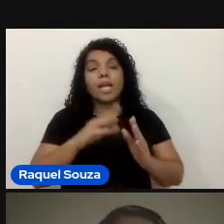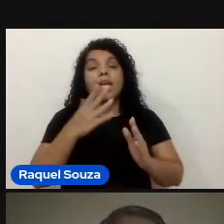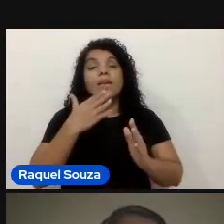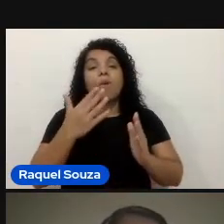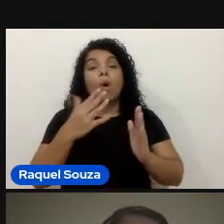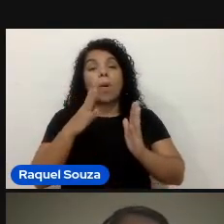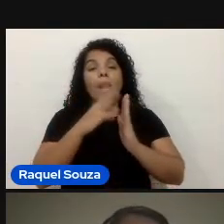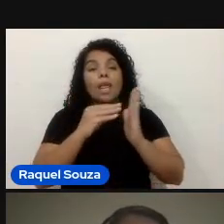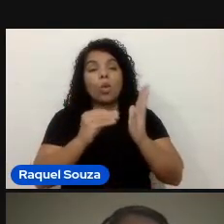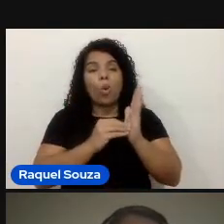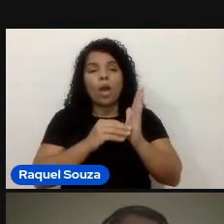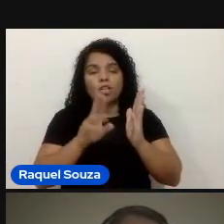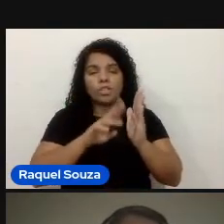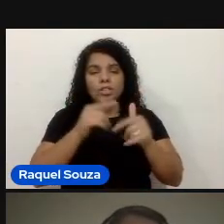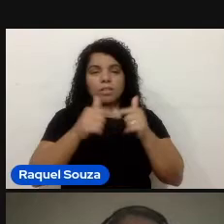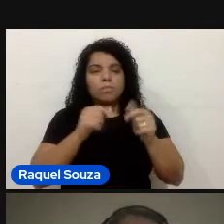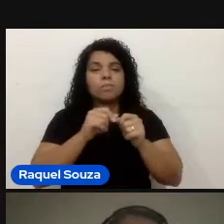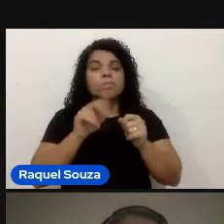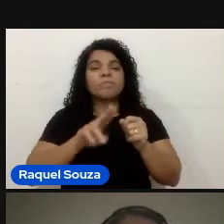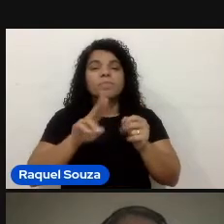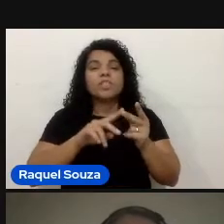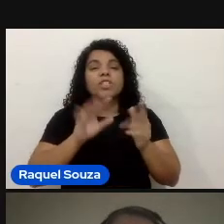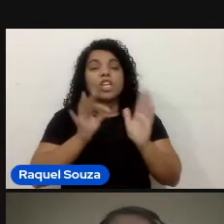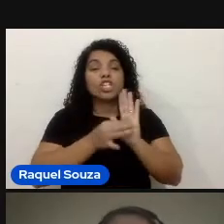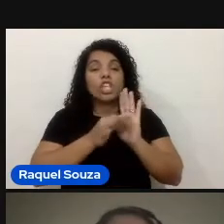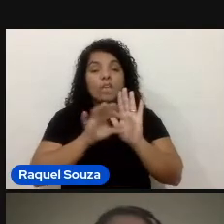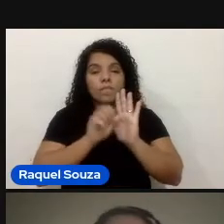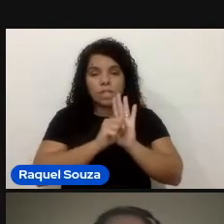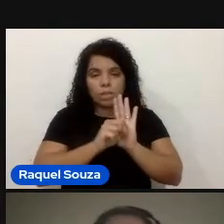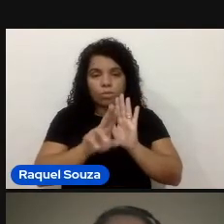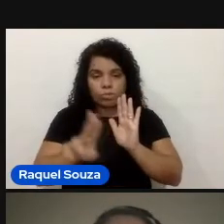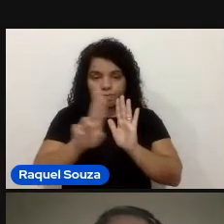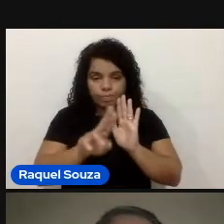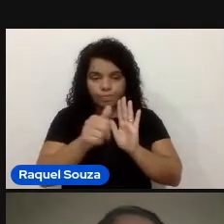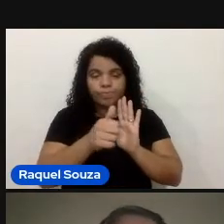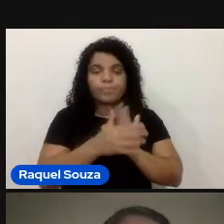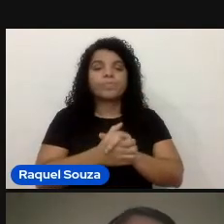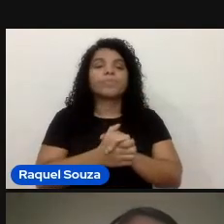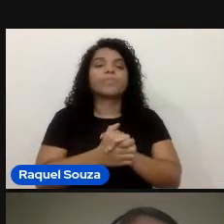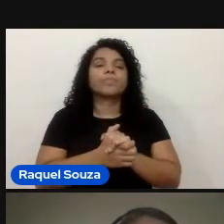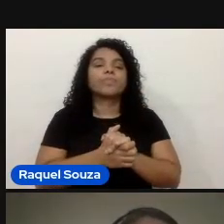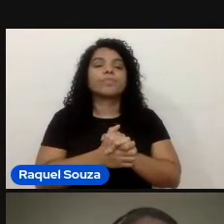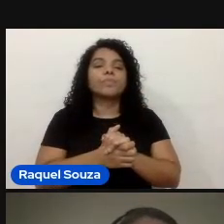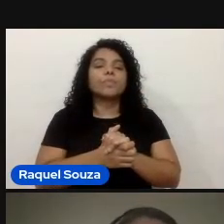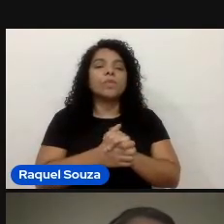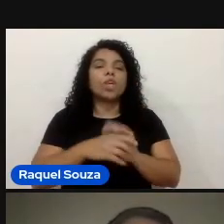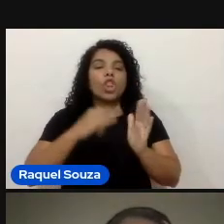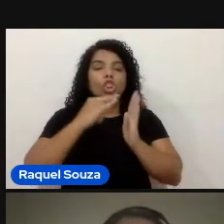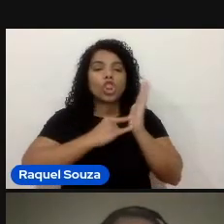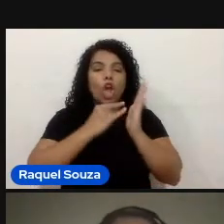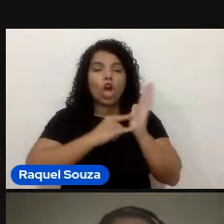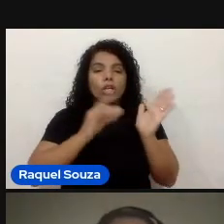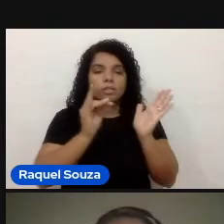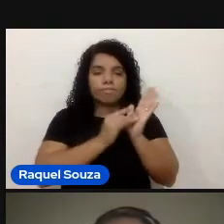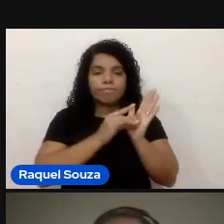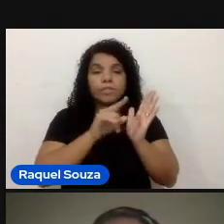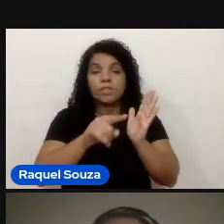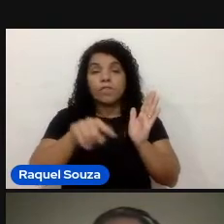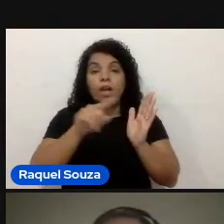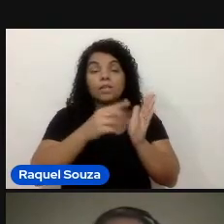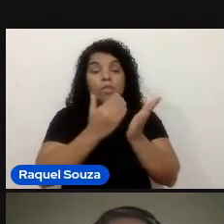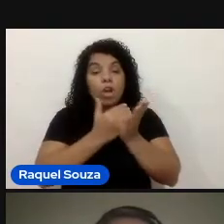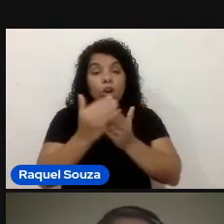trabalhando. Aqui, no caso, a gente vai trabalhar com JavaScript. Então, docs. Aqui, de fato, você vai começar a ver